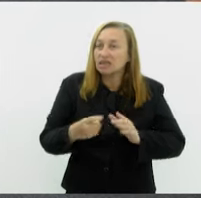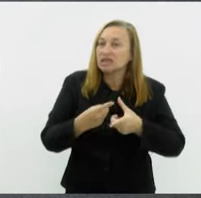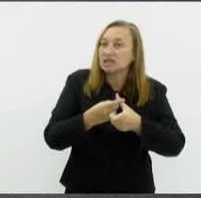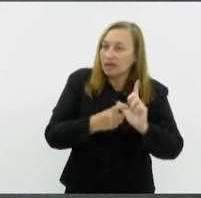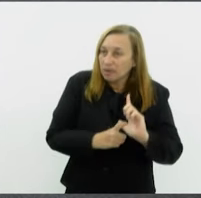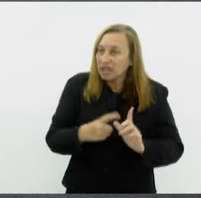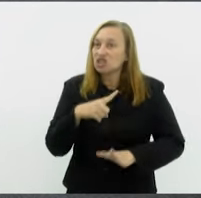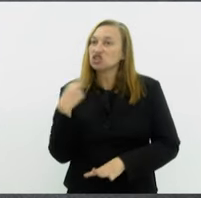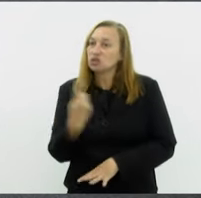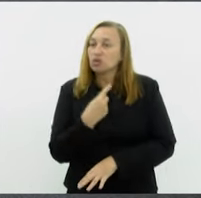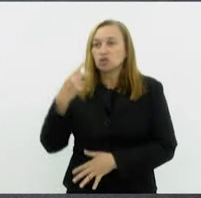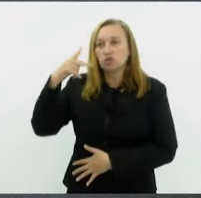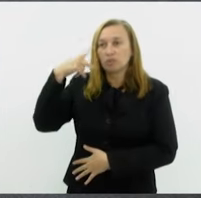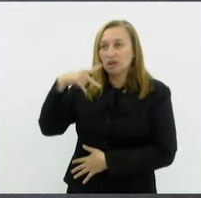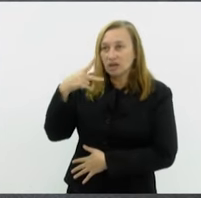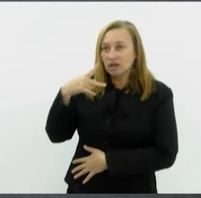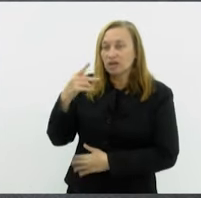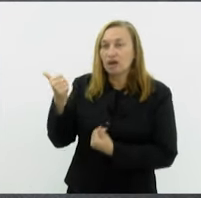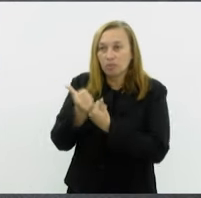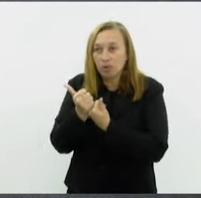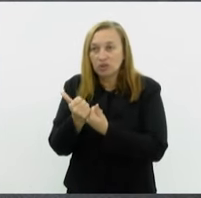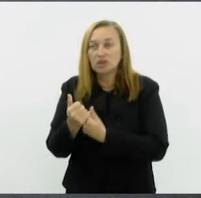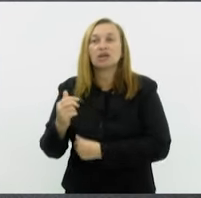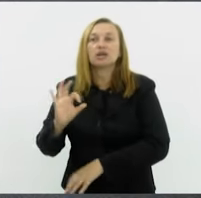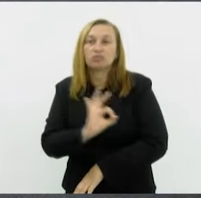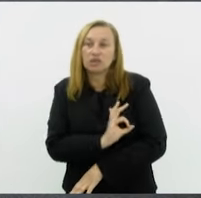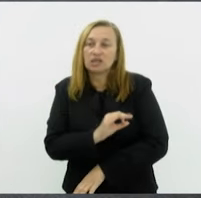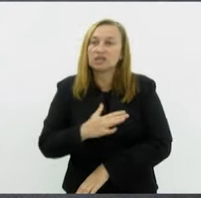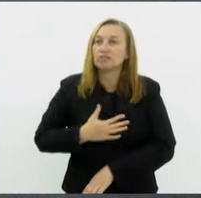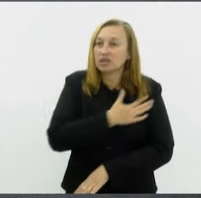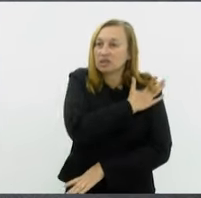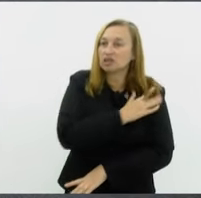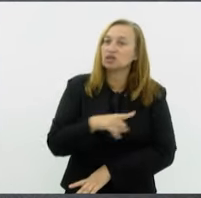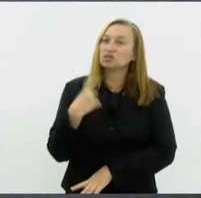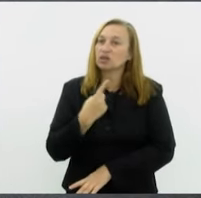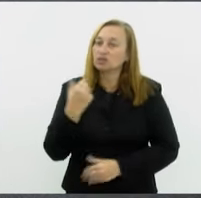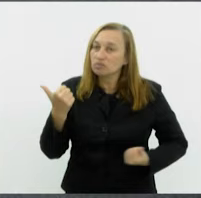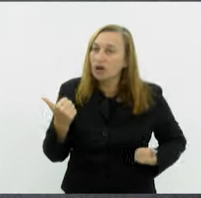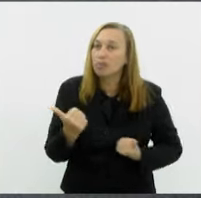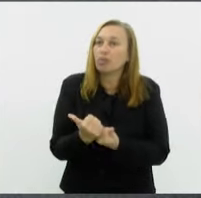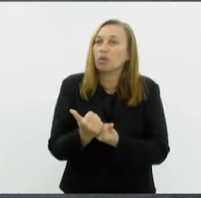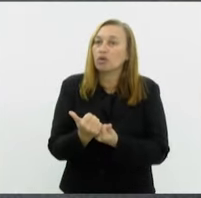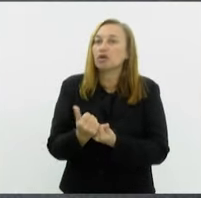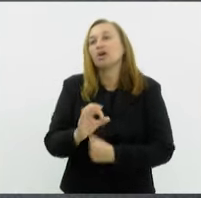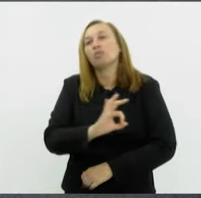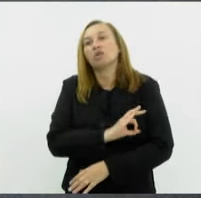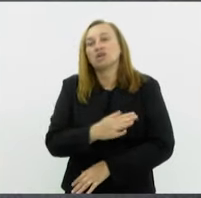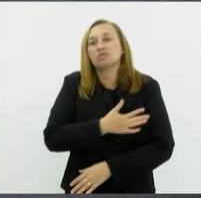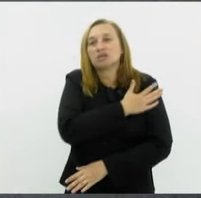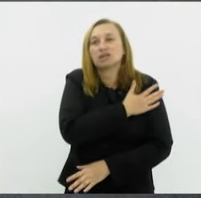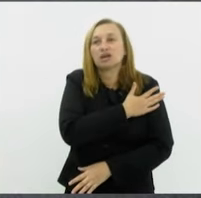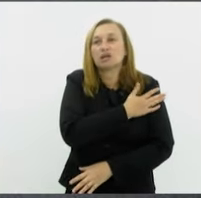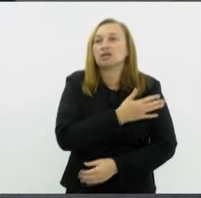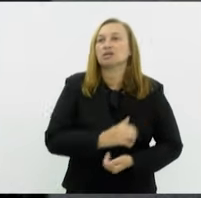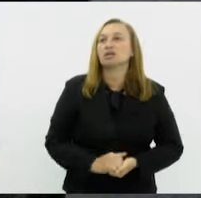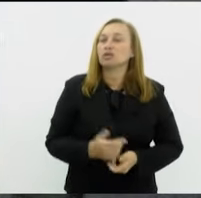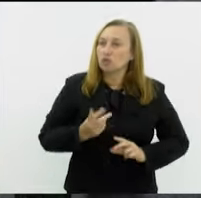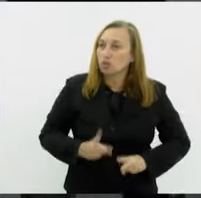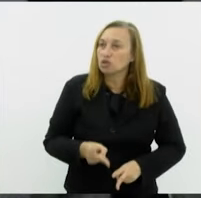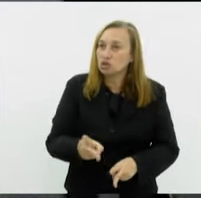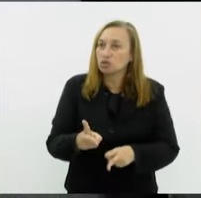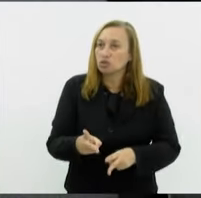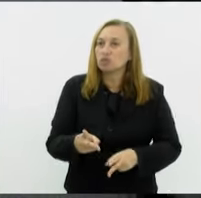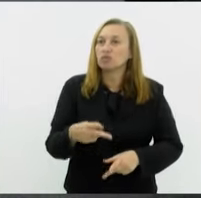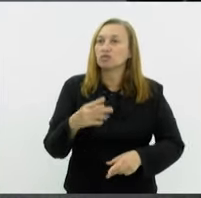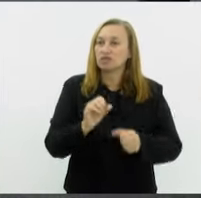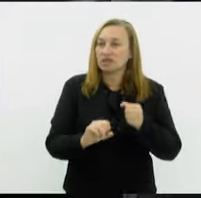como parlamentar e apoiador da Polícia Militar, nós vamos dar todo o suporte à Polícia Militar para que possa continuar fazendo o